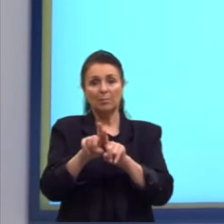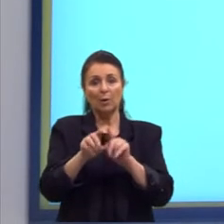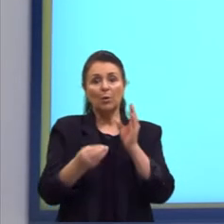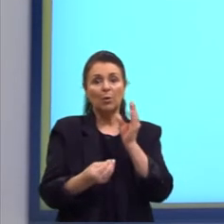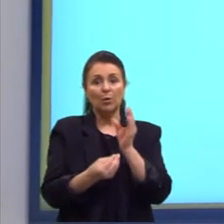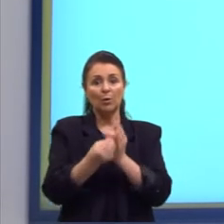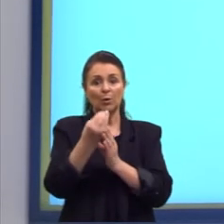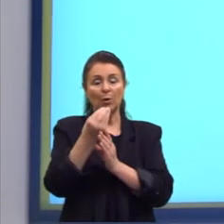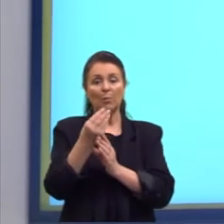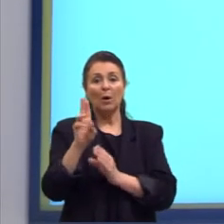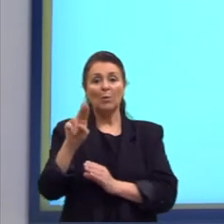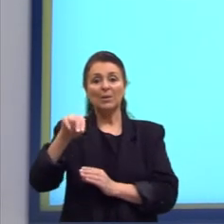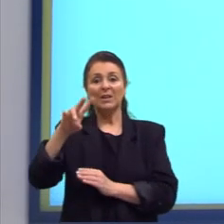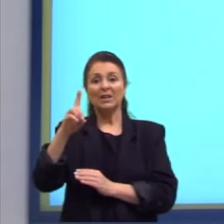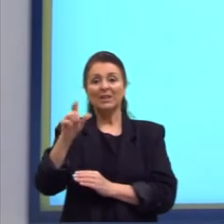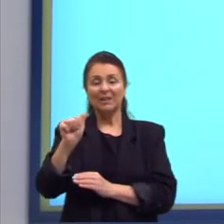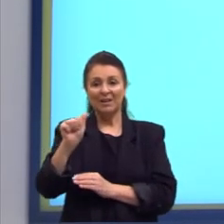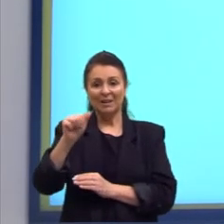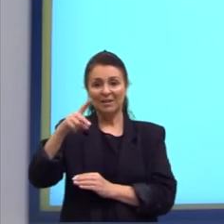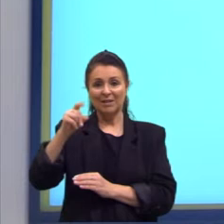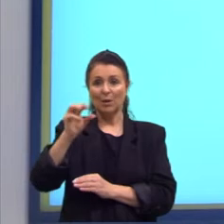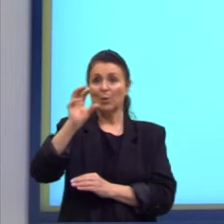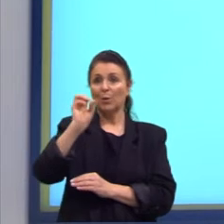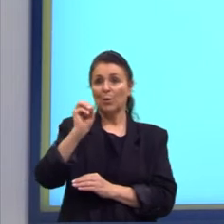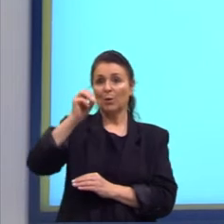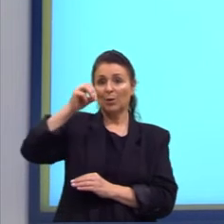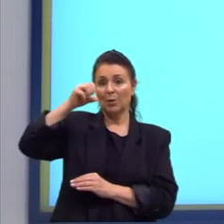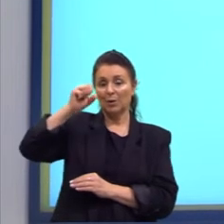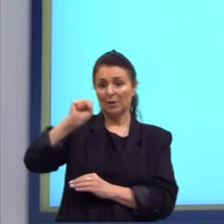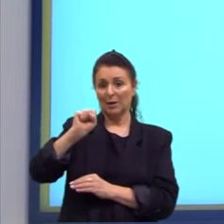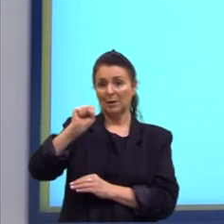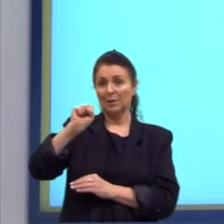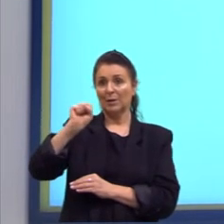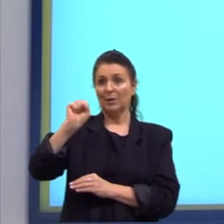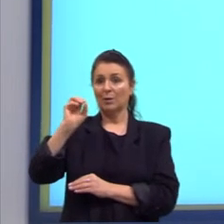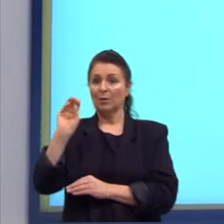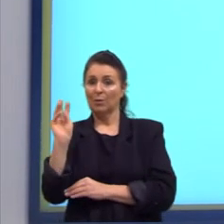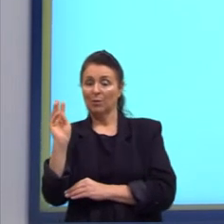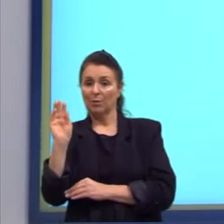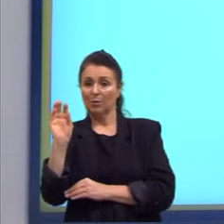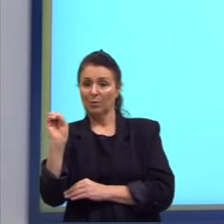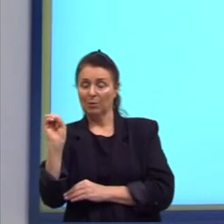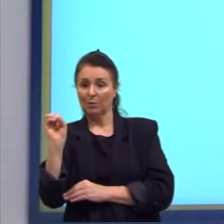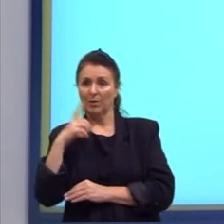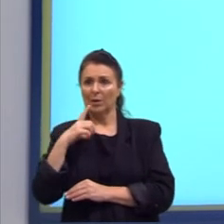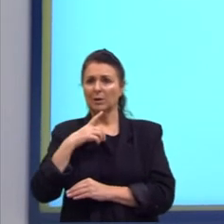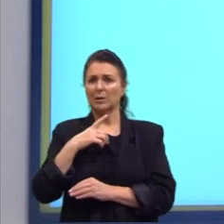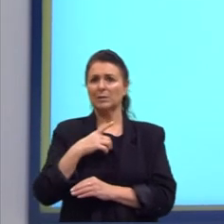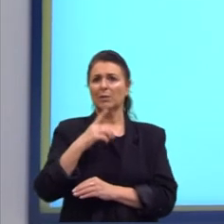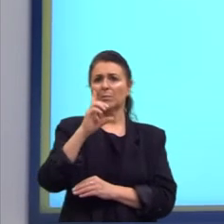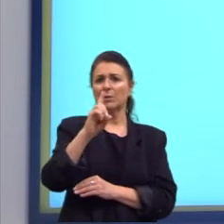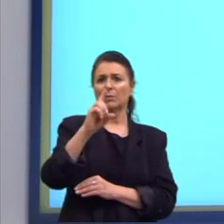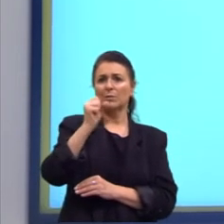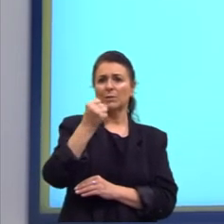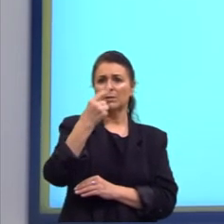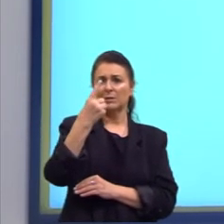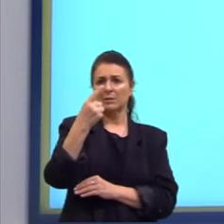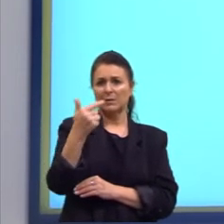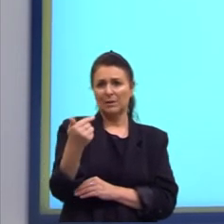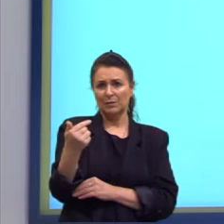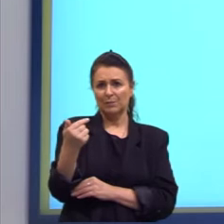né de medida então George simenon Ele nasceu em 1789 morreu e